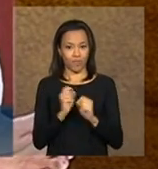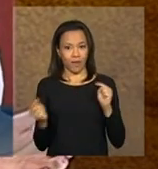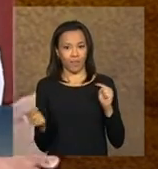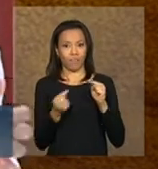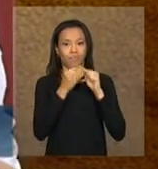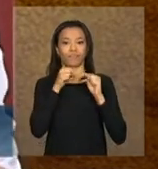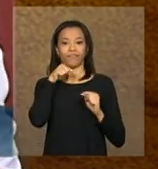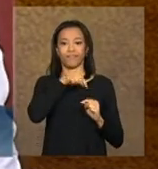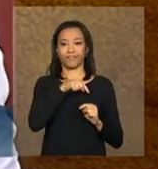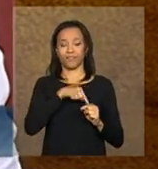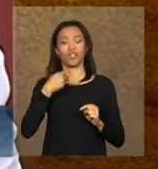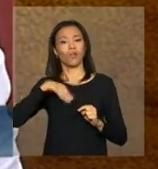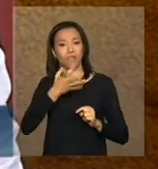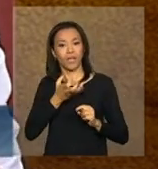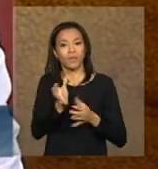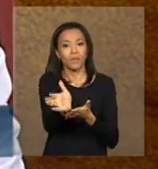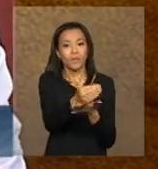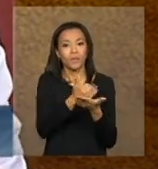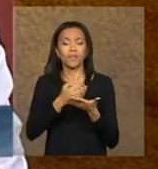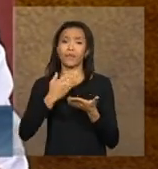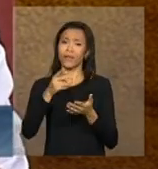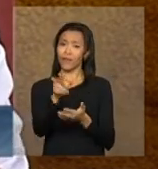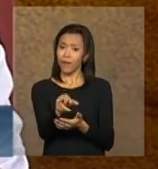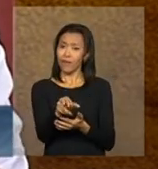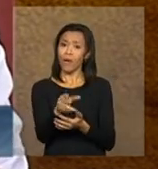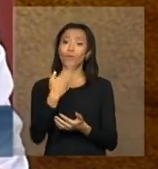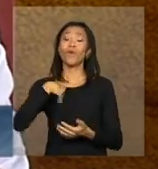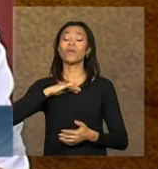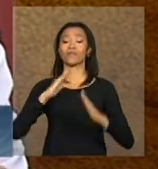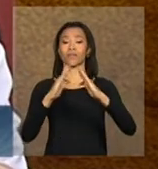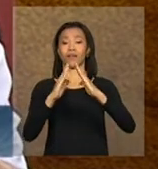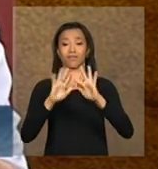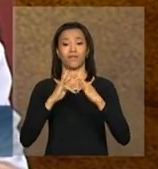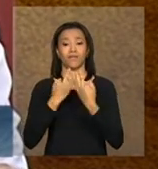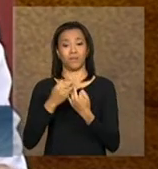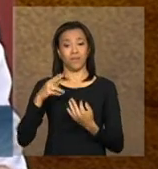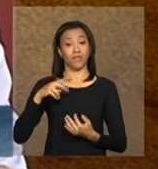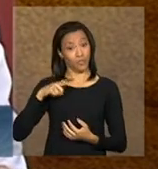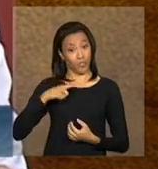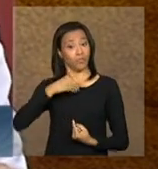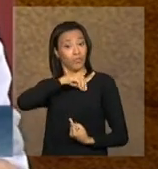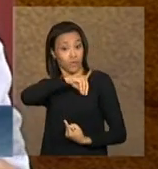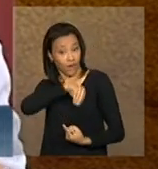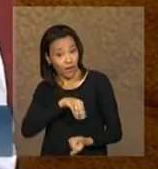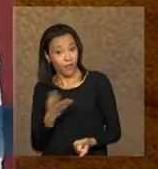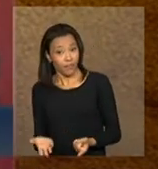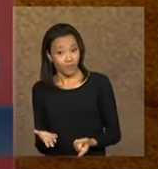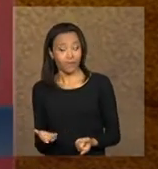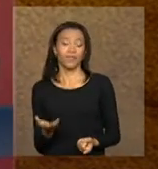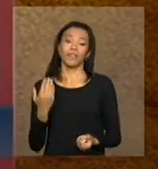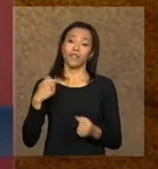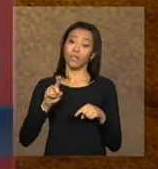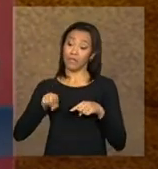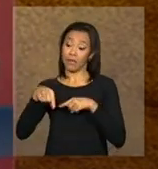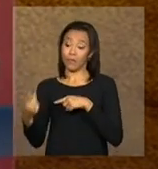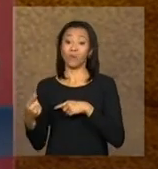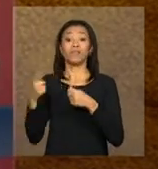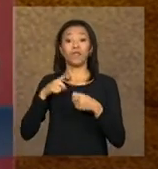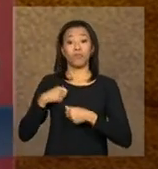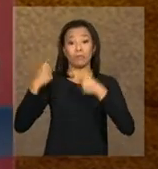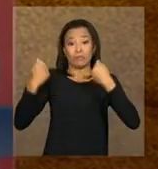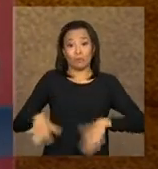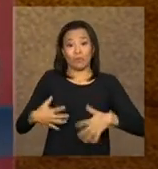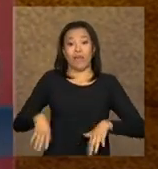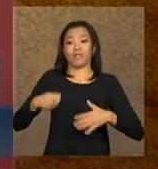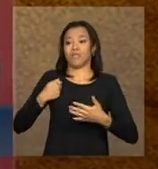arrecadar. Tudo funciona como no nosso orçamento pessoal. Nós temos um salário e de cá nós temos as despesas que nós